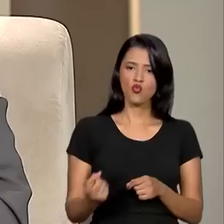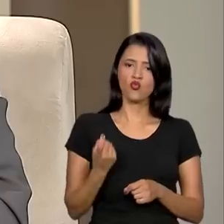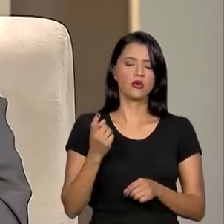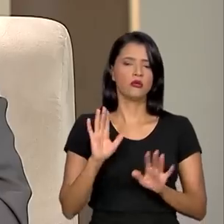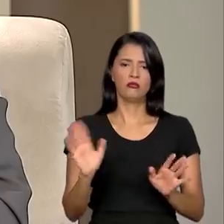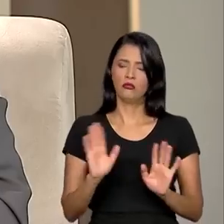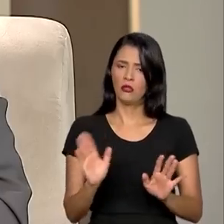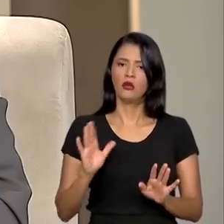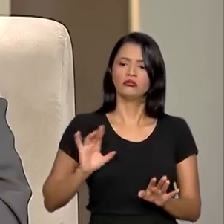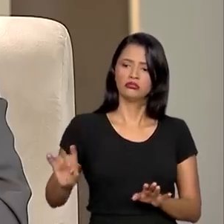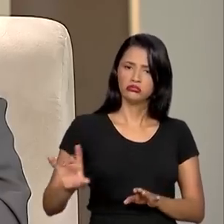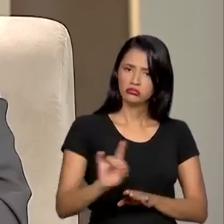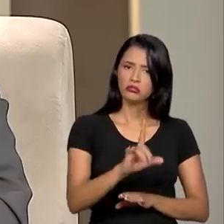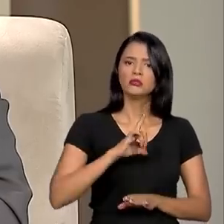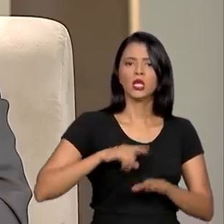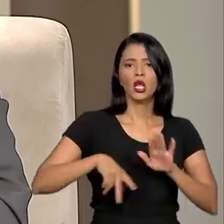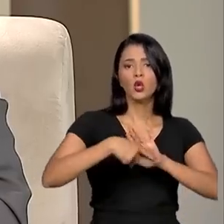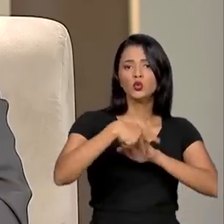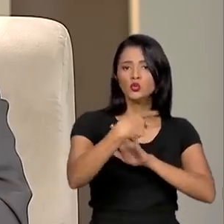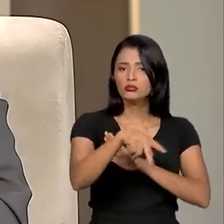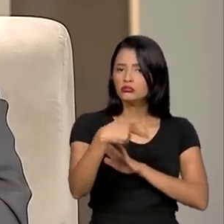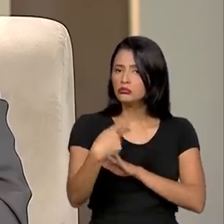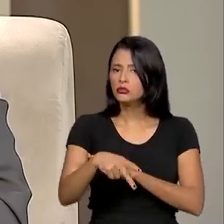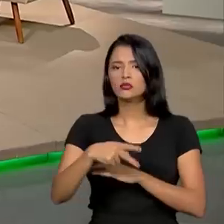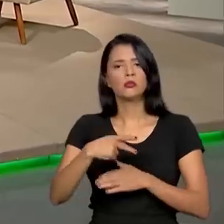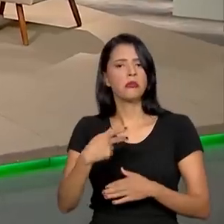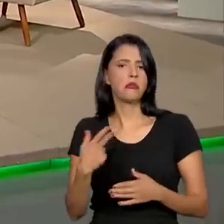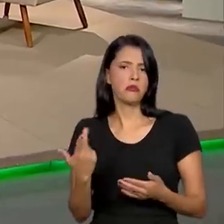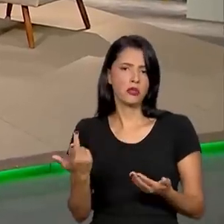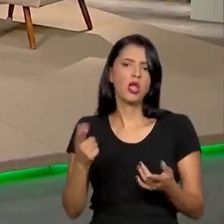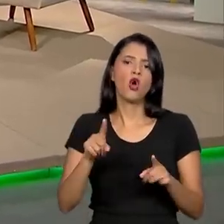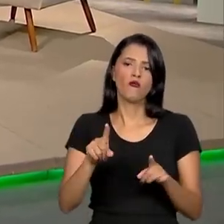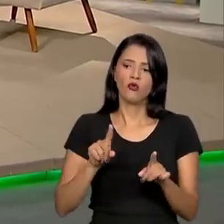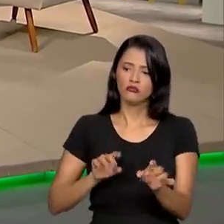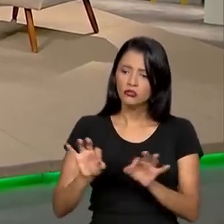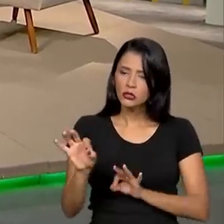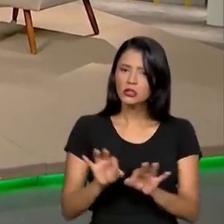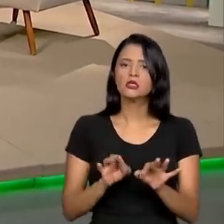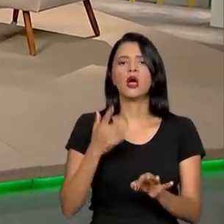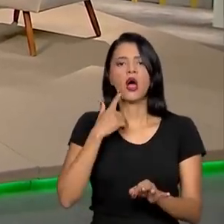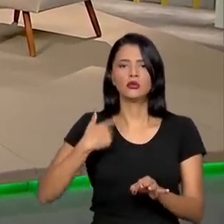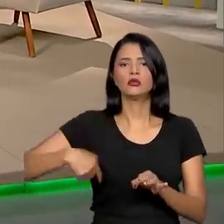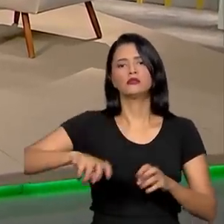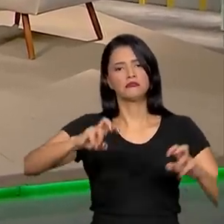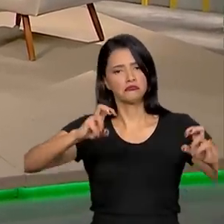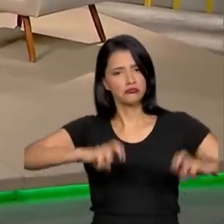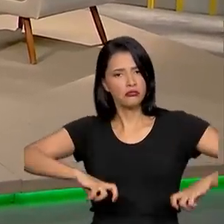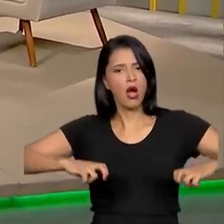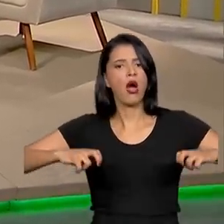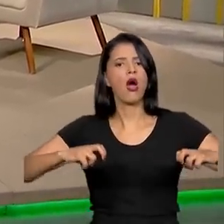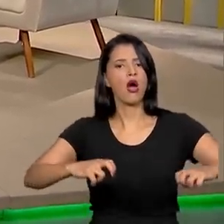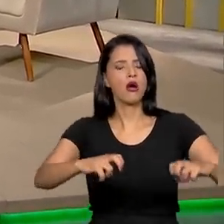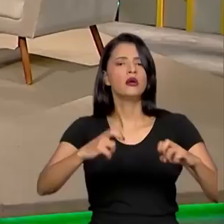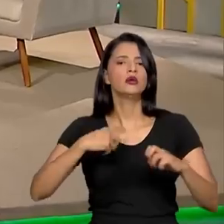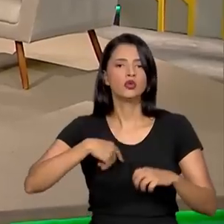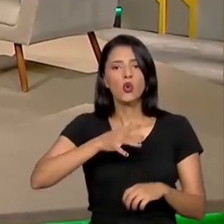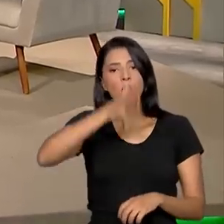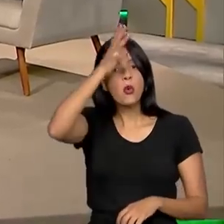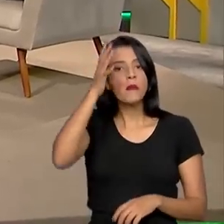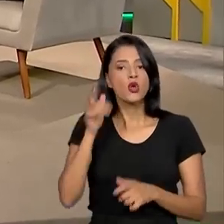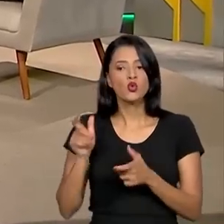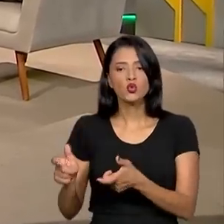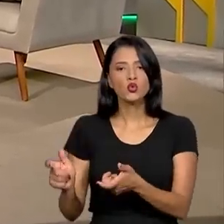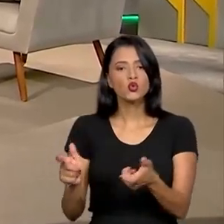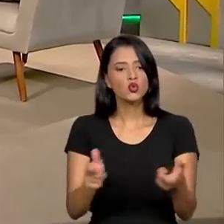museu tem as suas peculiaridades. Então, foi feita uma força-tarefa, sentamos com o Corpo de Bombeiros de cada um dessas localidades